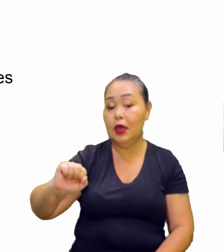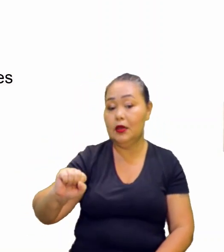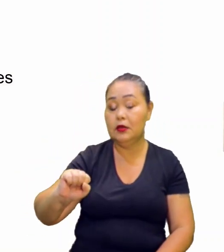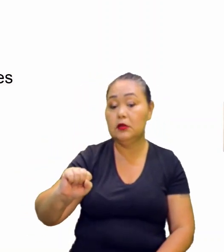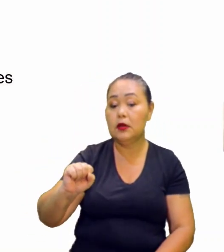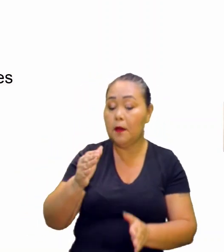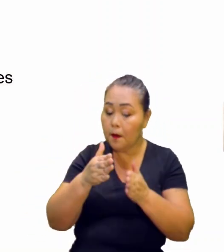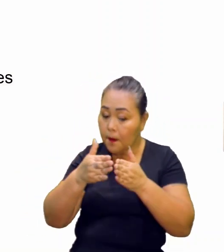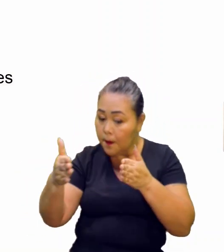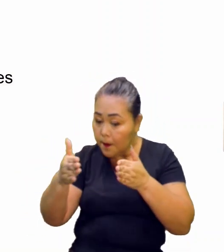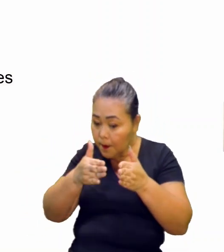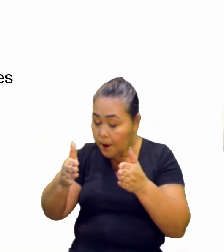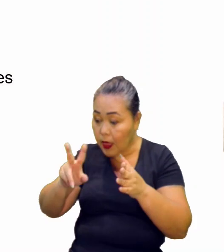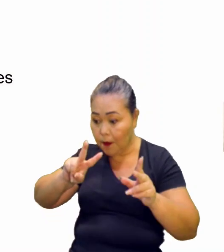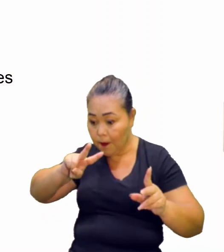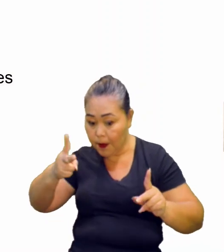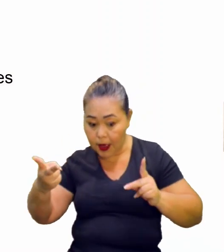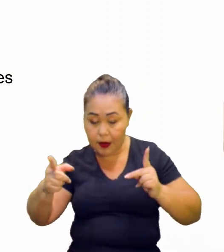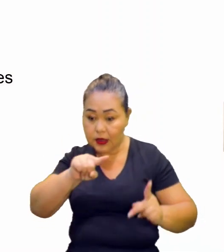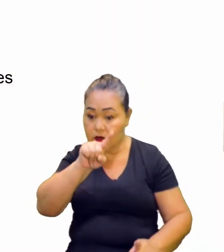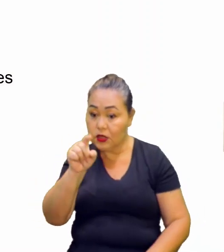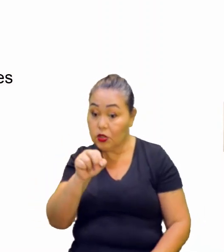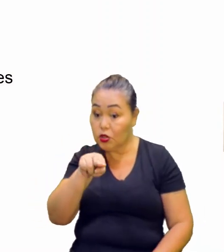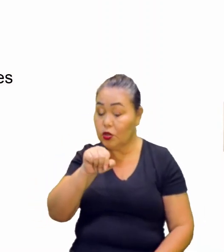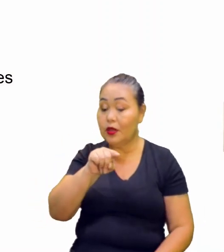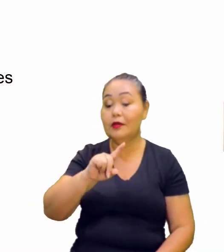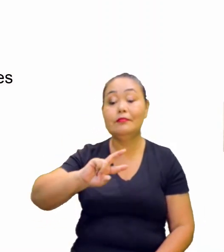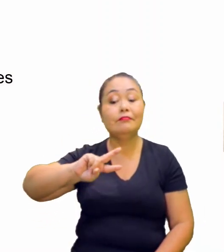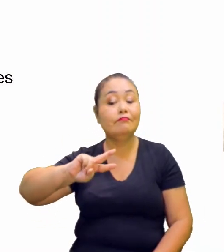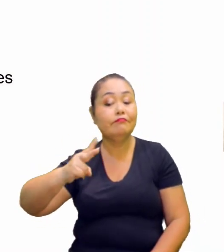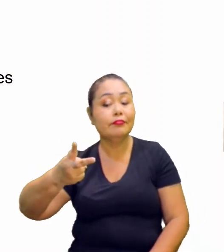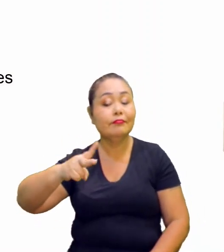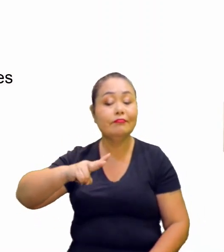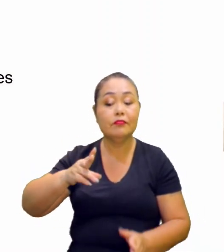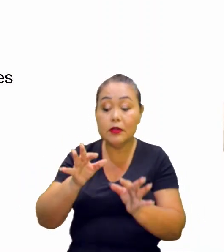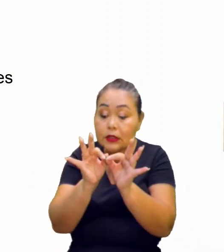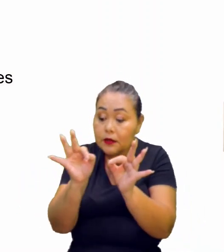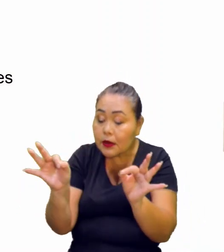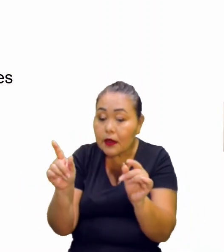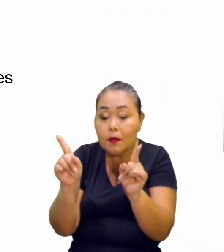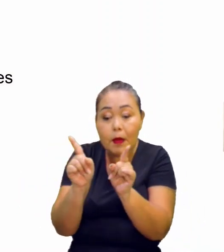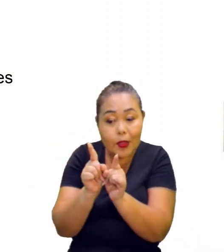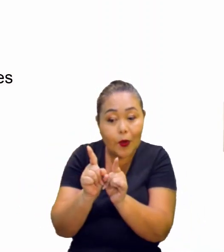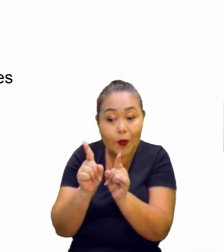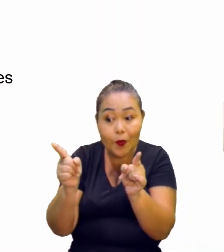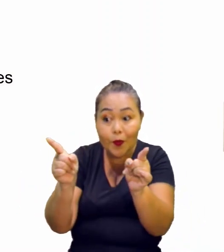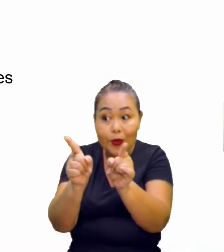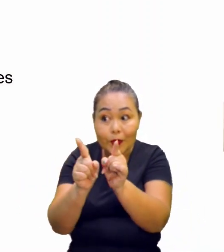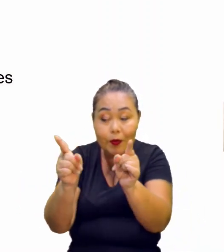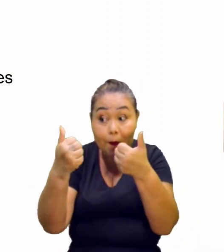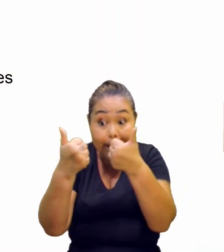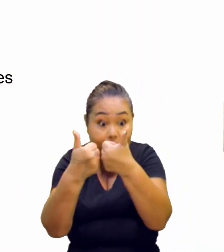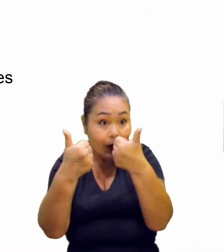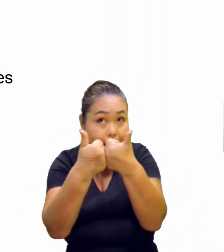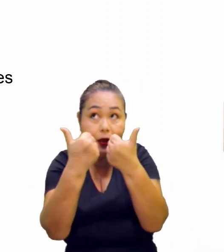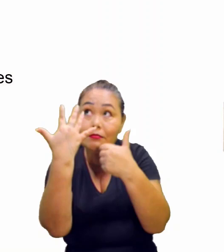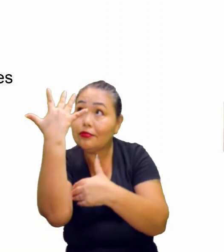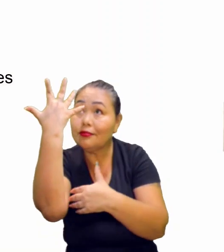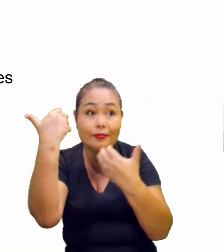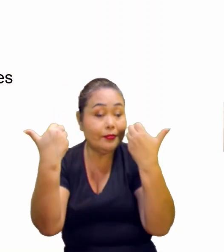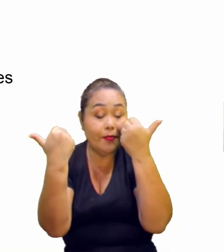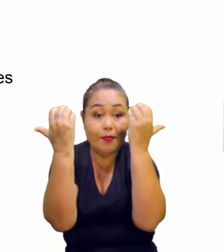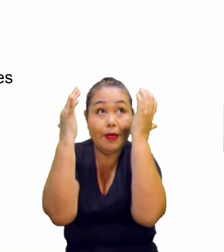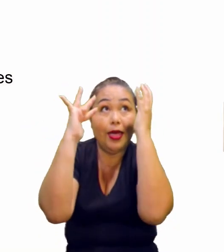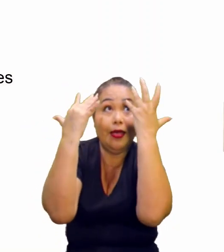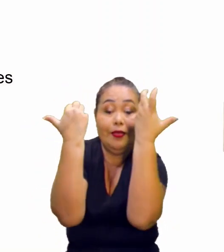esses são os sistemas zonais. E o espaçamento também, ó, menorzinho ali entre eles. E os sistemas